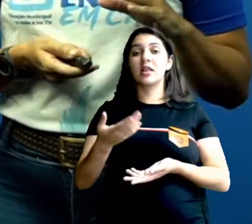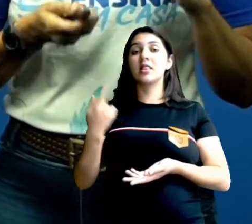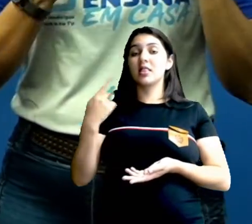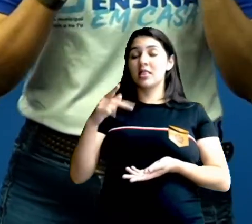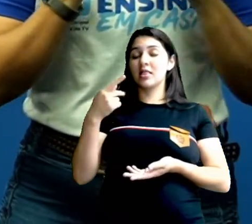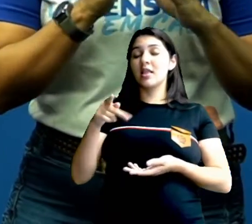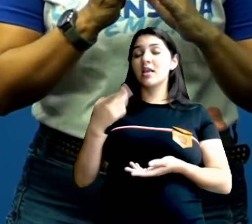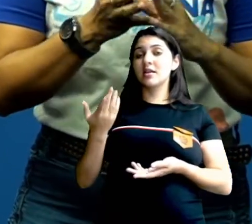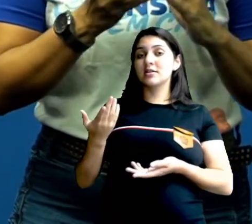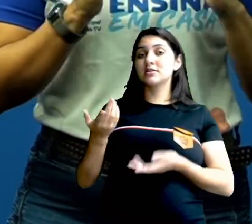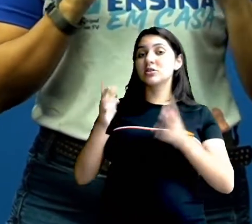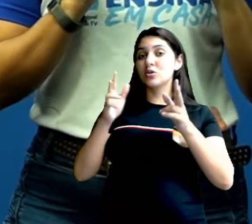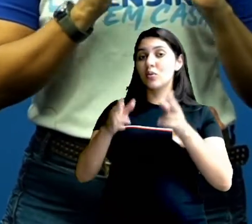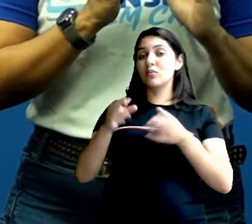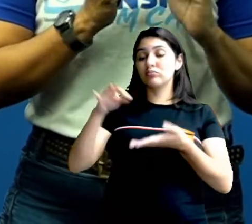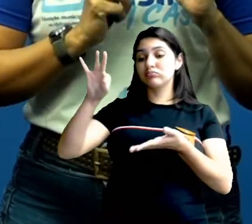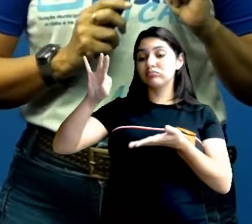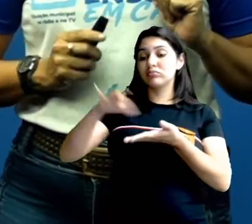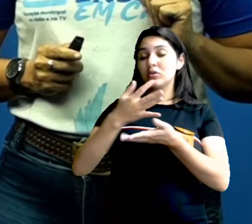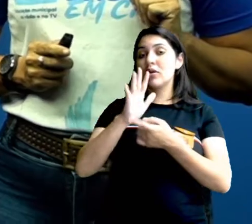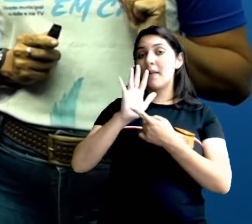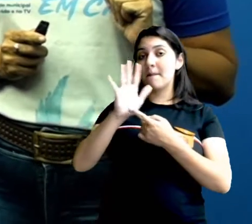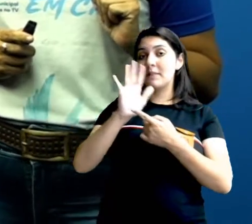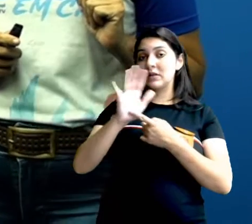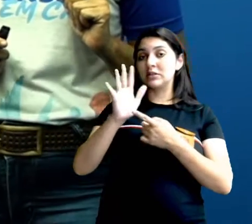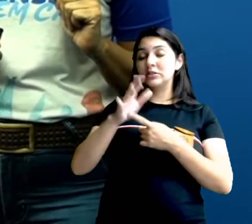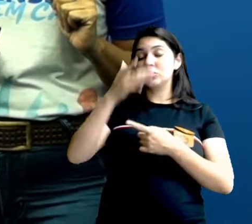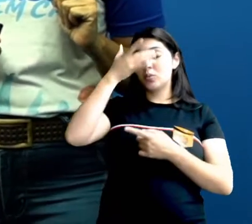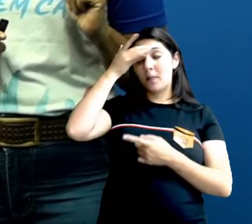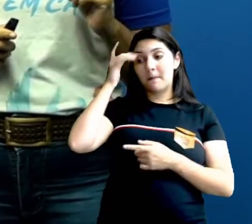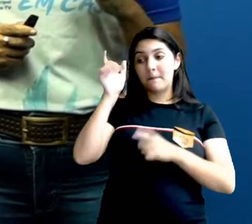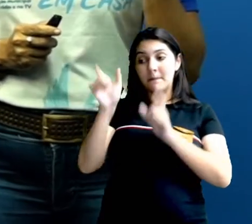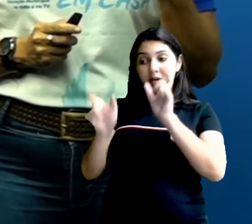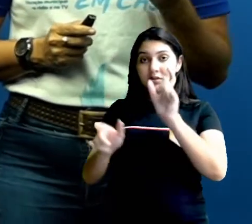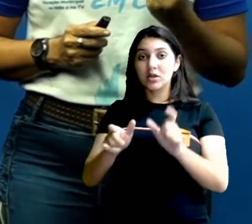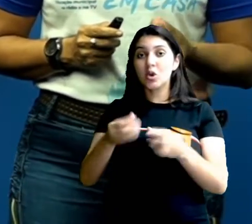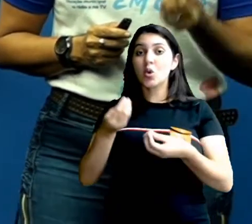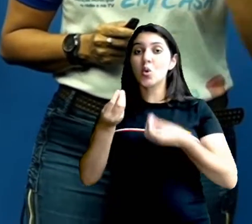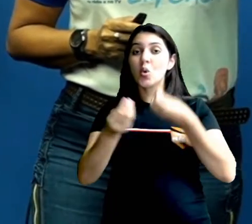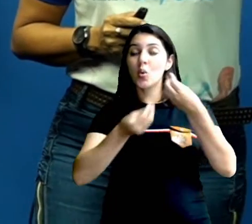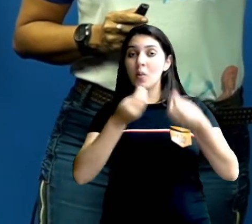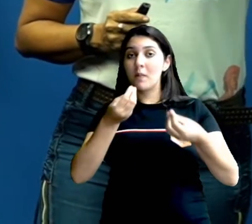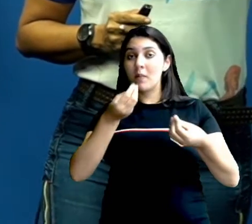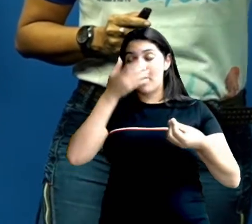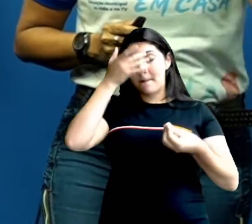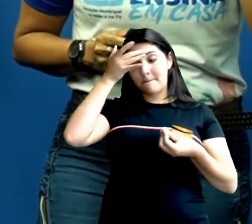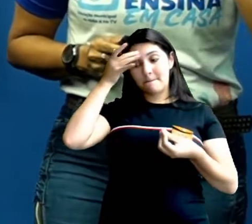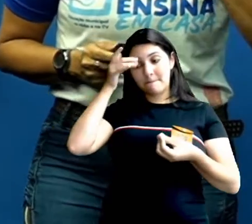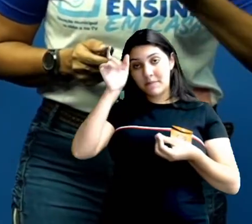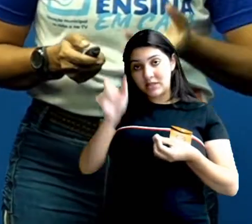desse jeito que o autor está apresentando o personagem, como uma pessoa